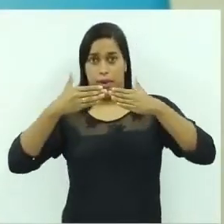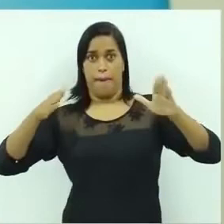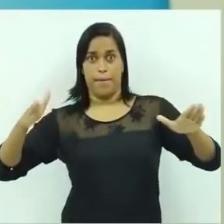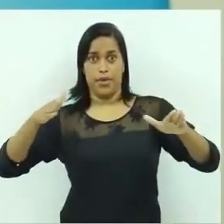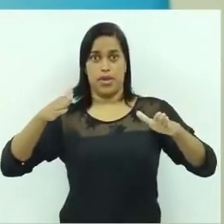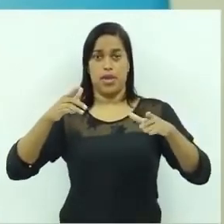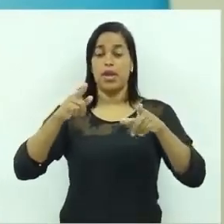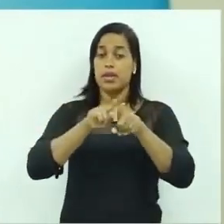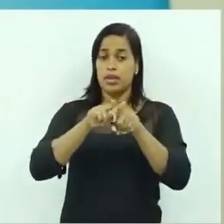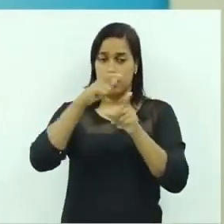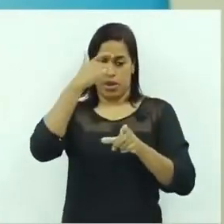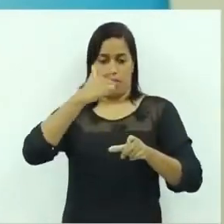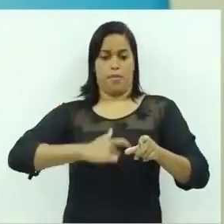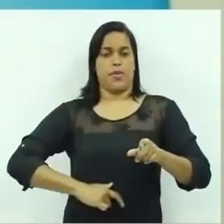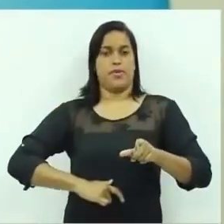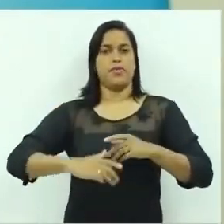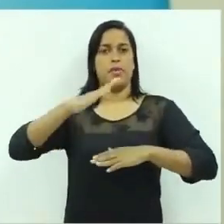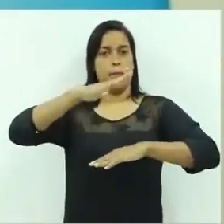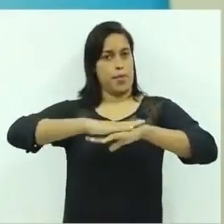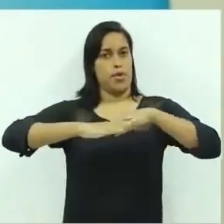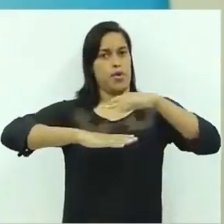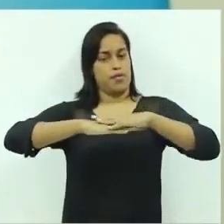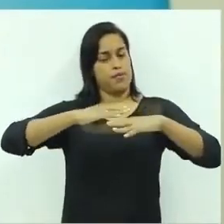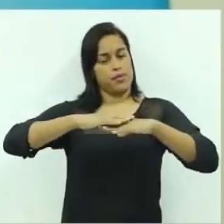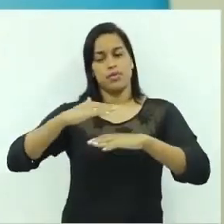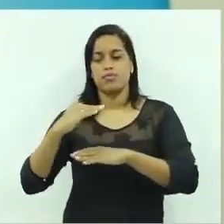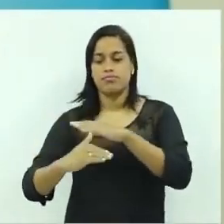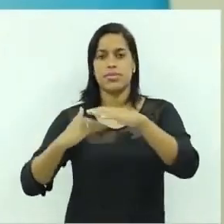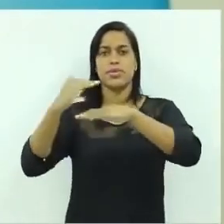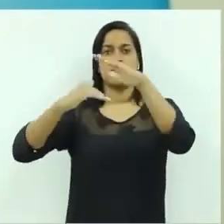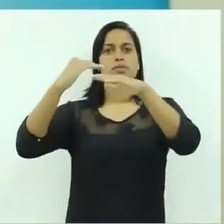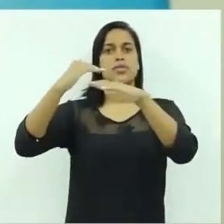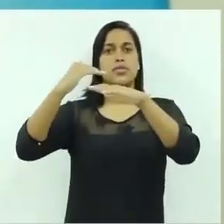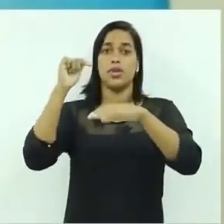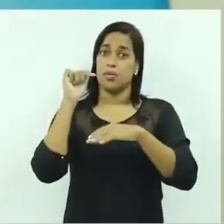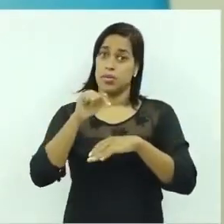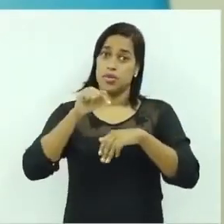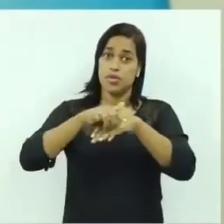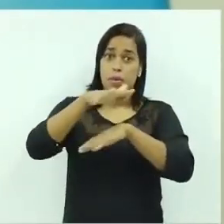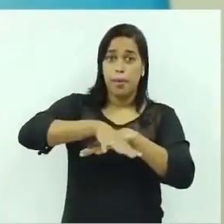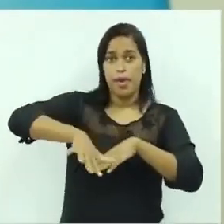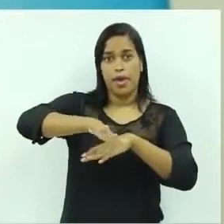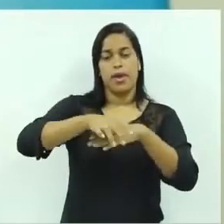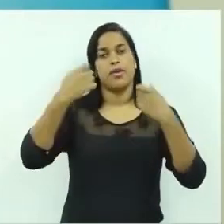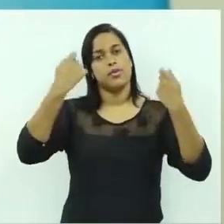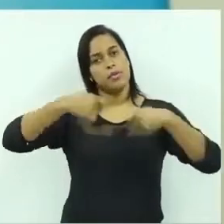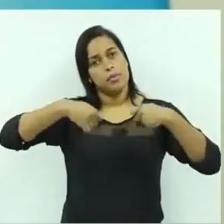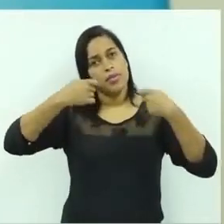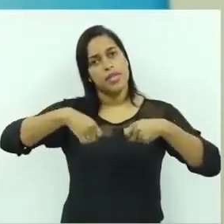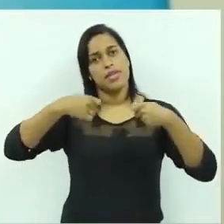condição profissional evolua sempre, é por isso que o mercado precisa de